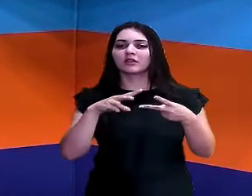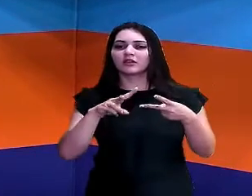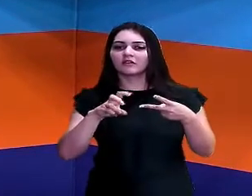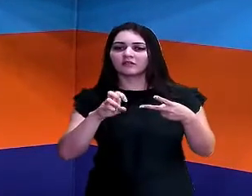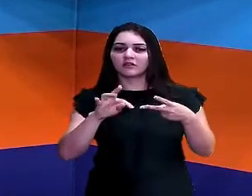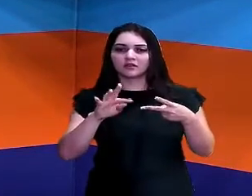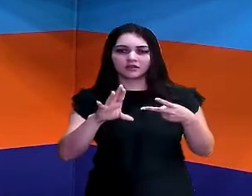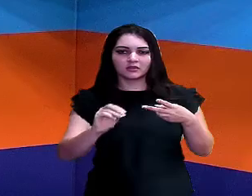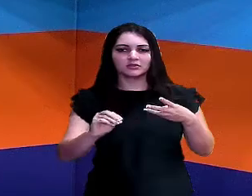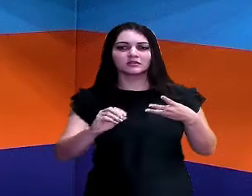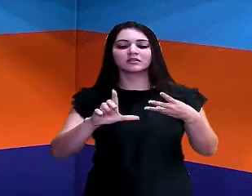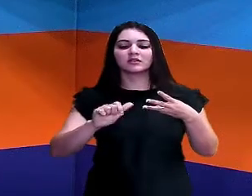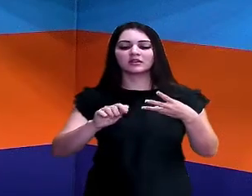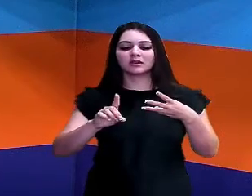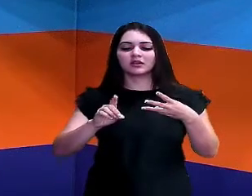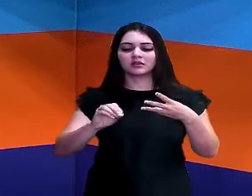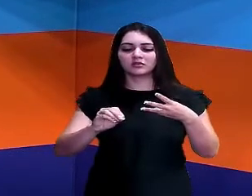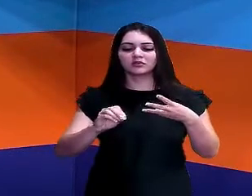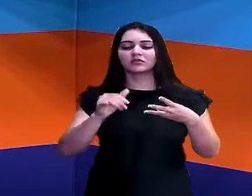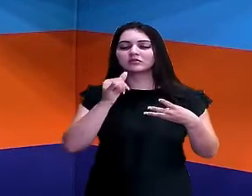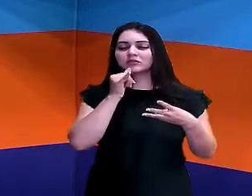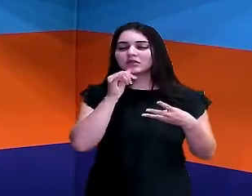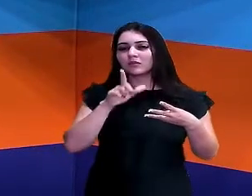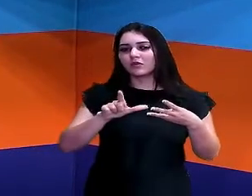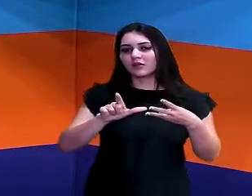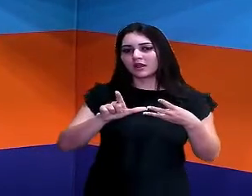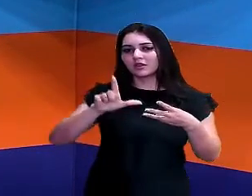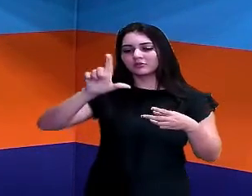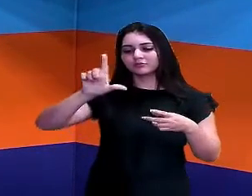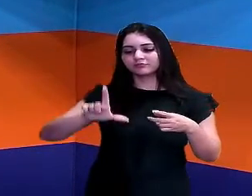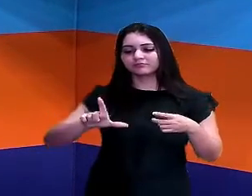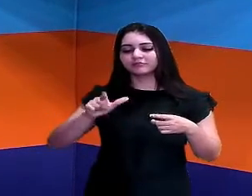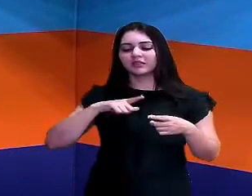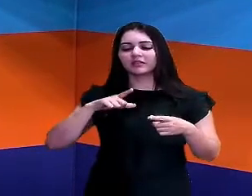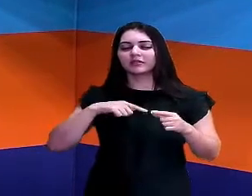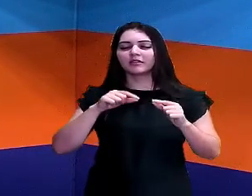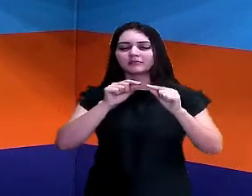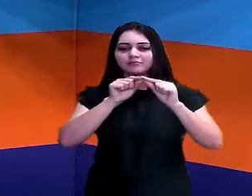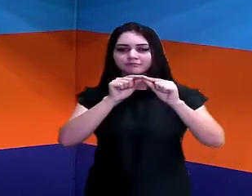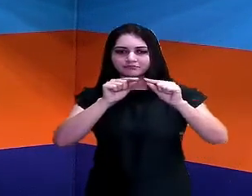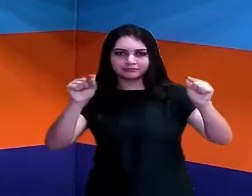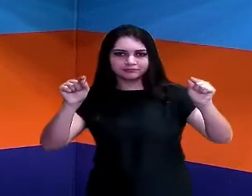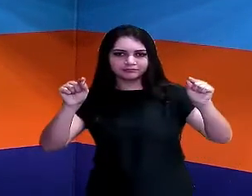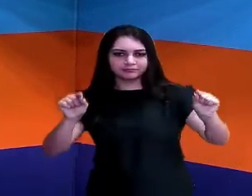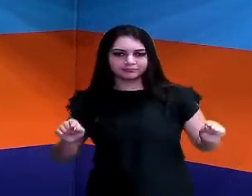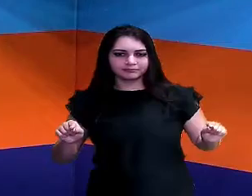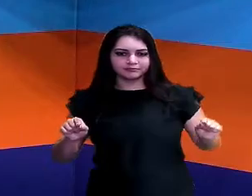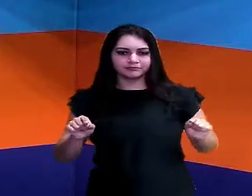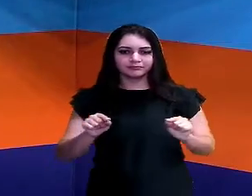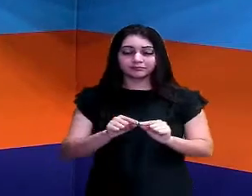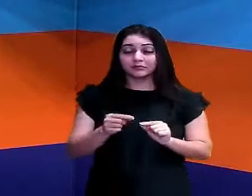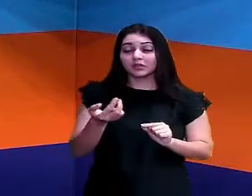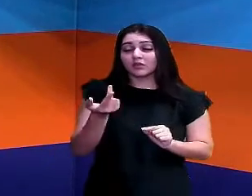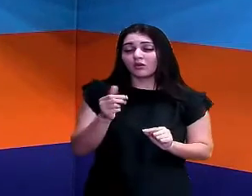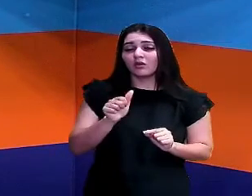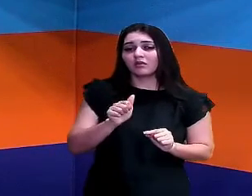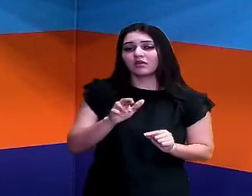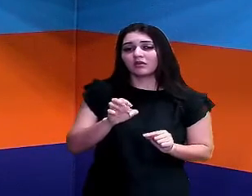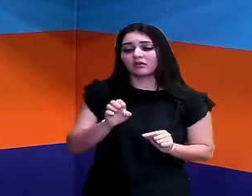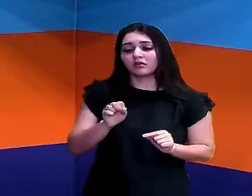bom? Lado é cada figurinha dessa aqui, ó, cada pedacinho desse, que a gente também chama de aresta.